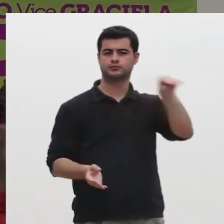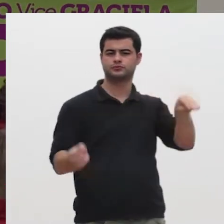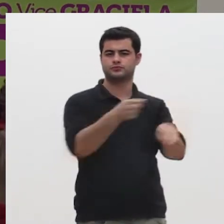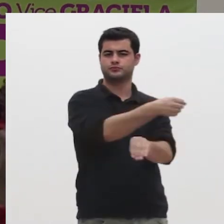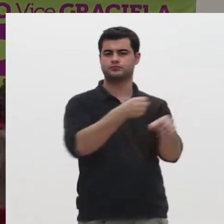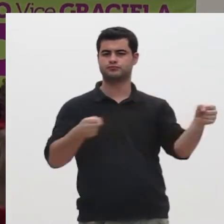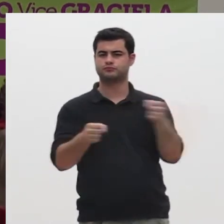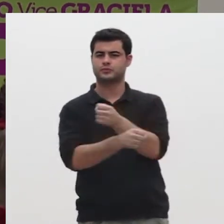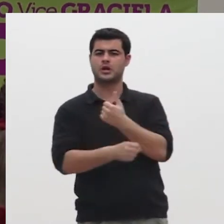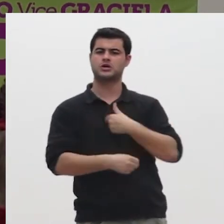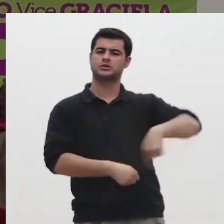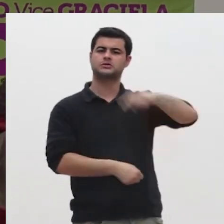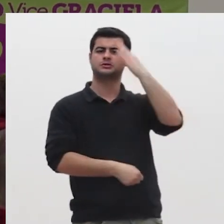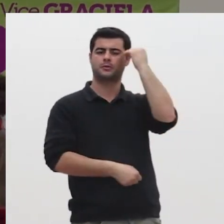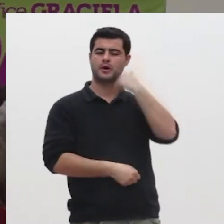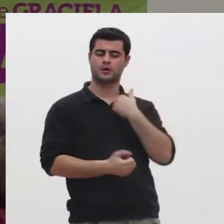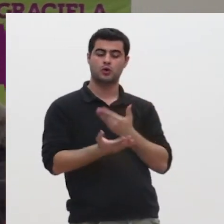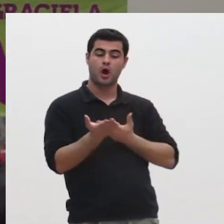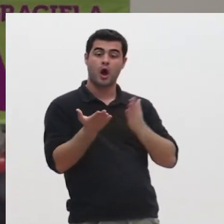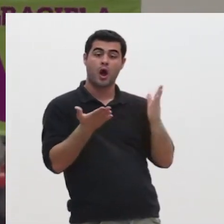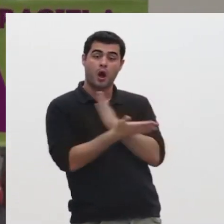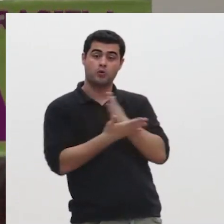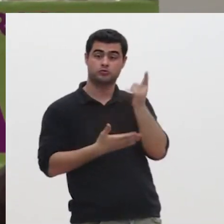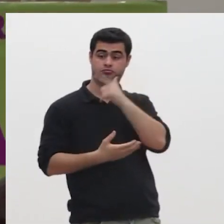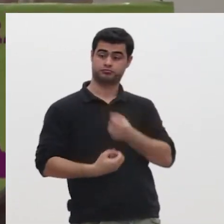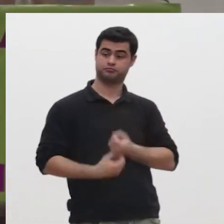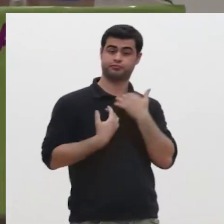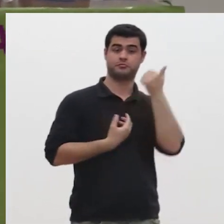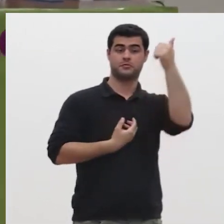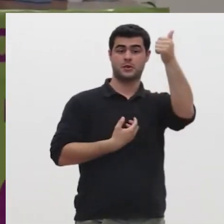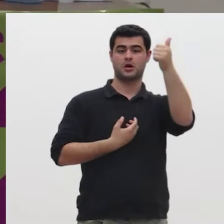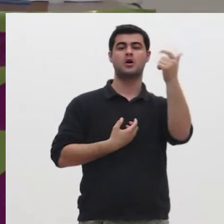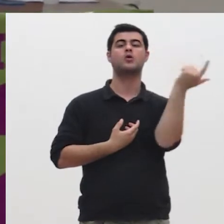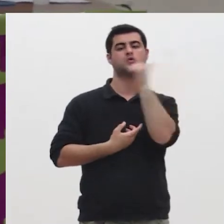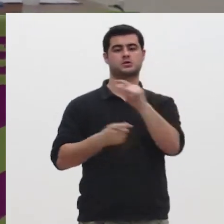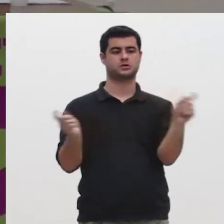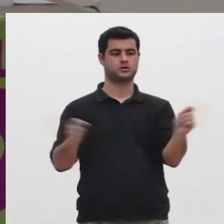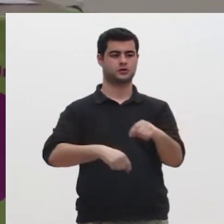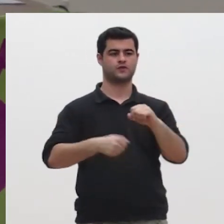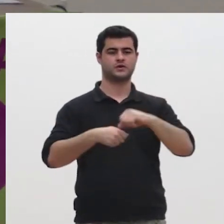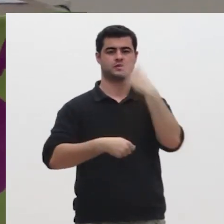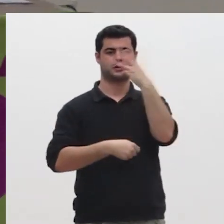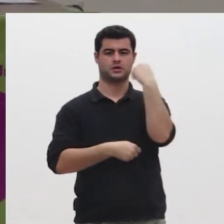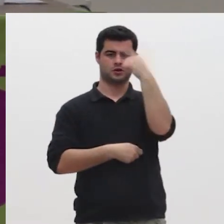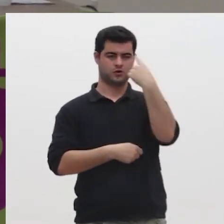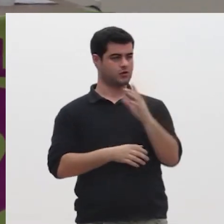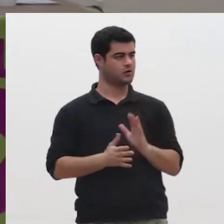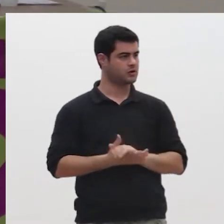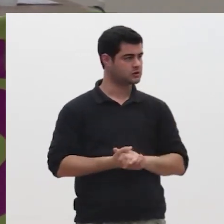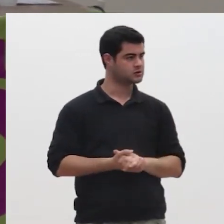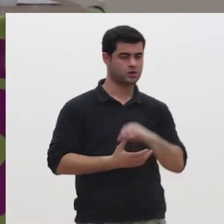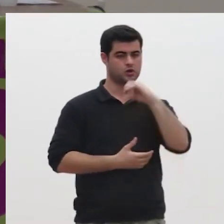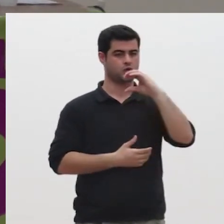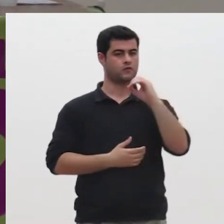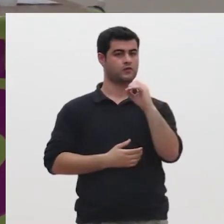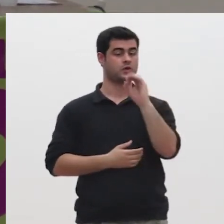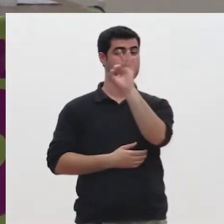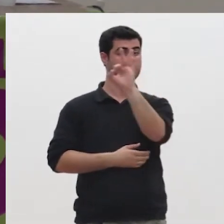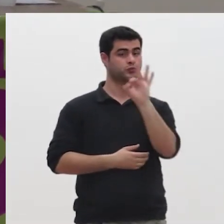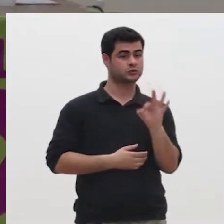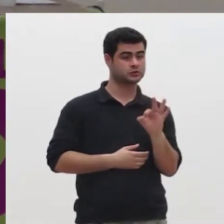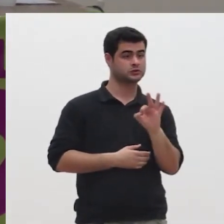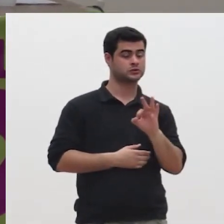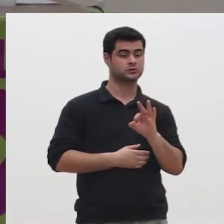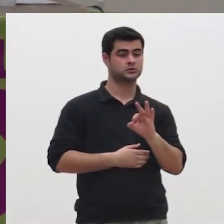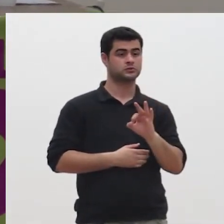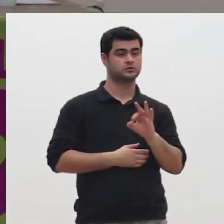Prática Jurídica, aí então eles preencheram aquelas condições e aí puderam fazer as 30 horas, como estão fazendo até hoje, como 90% do setor de ciência